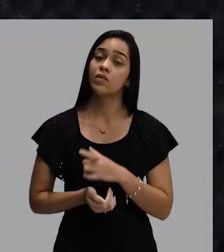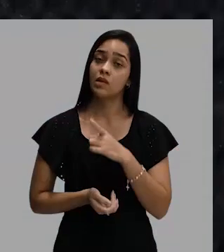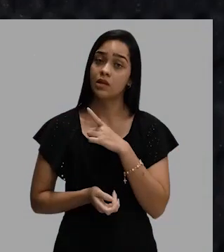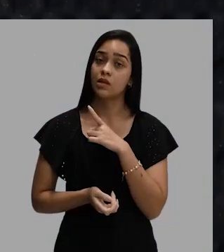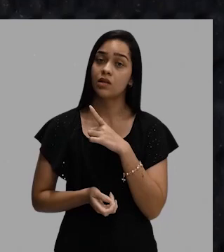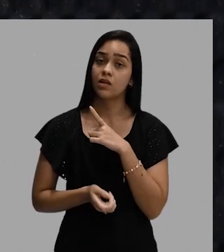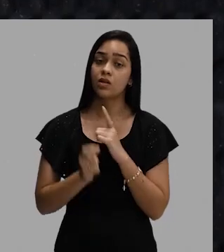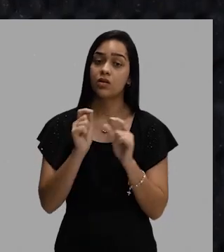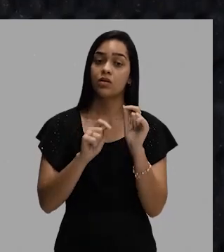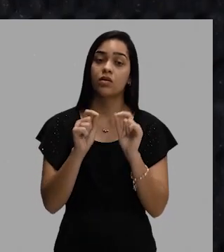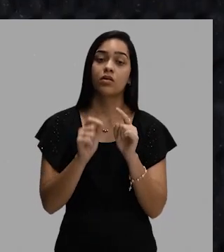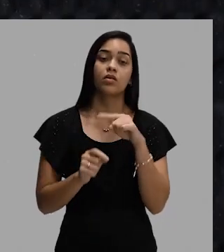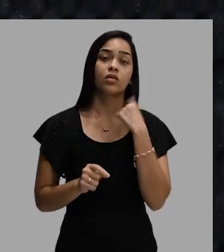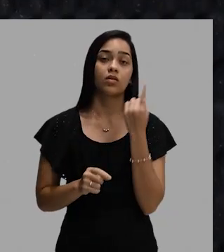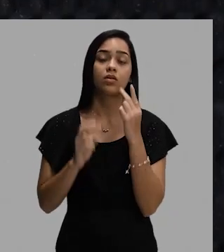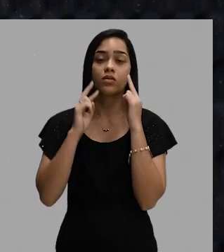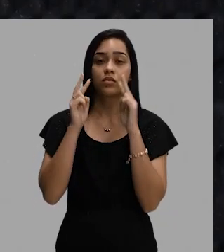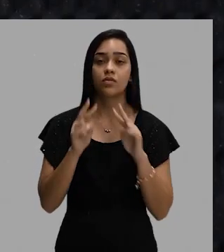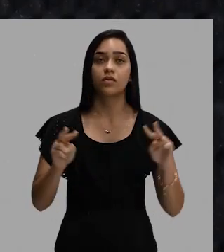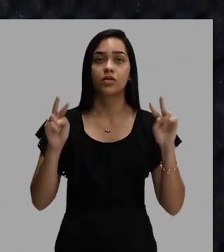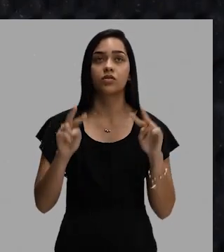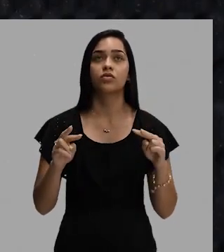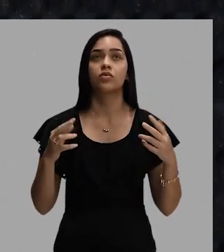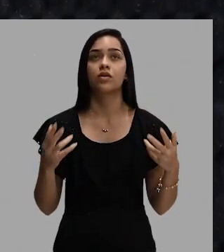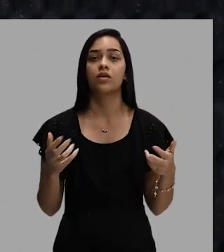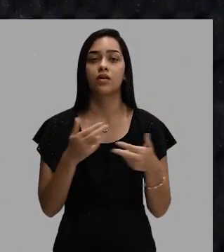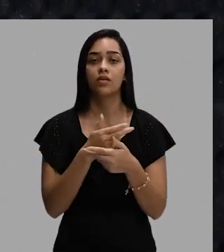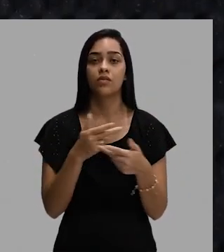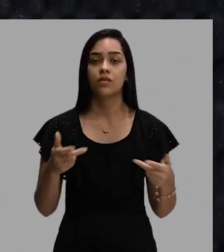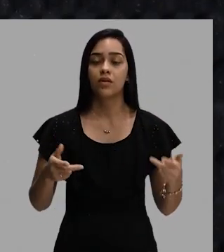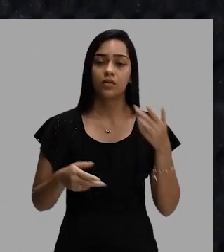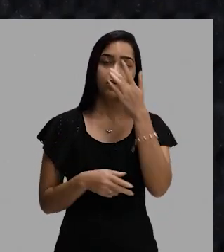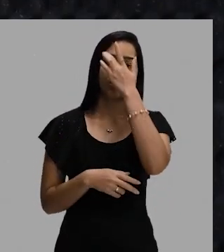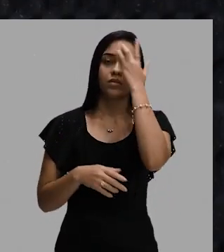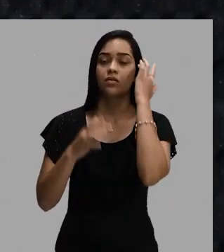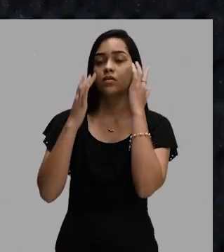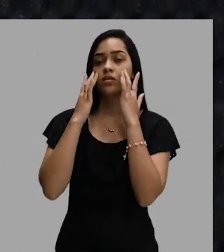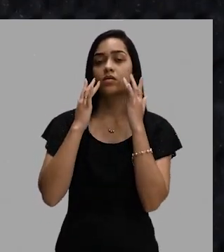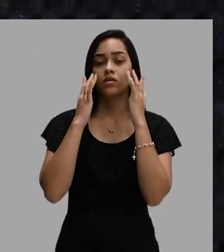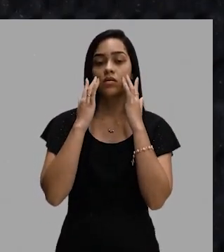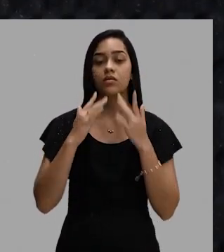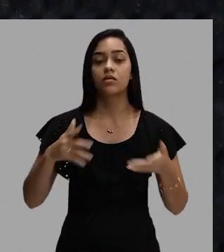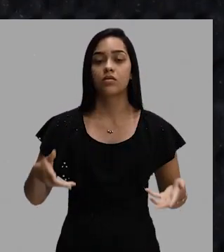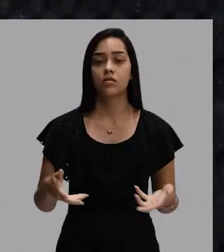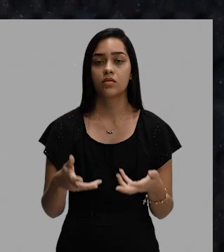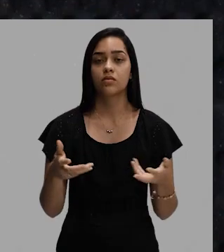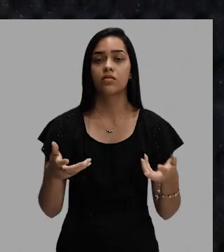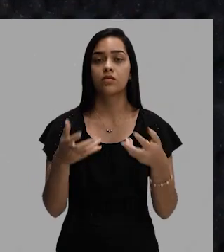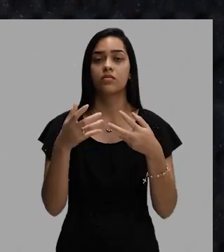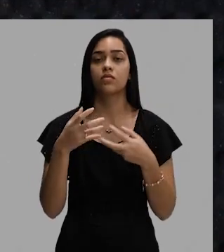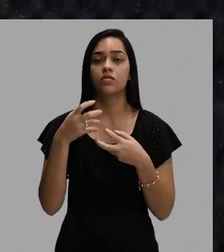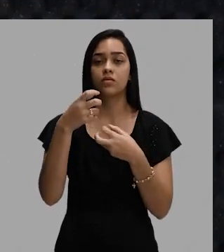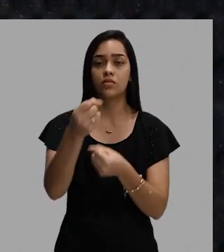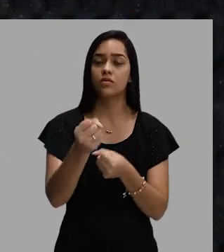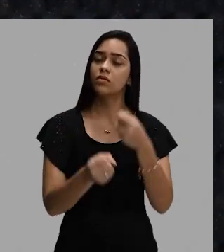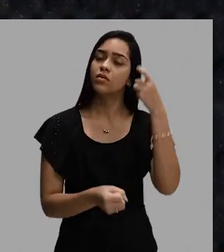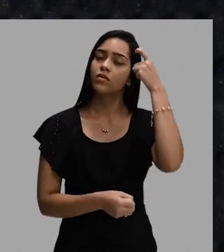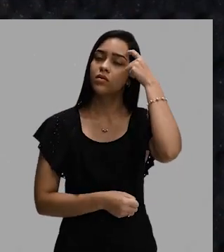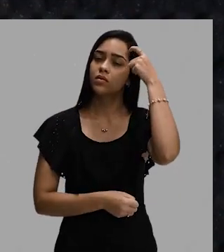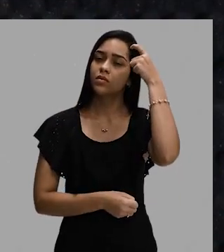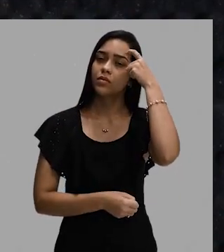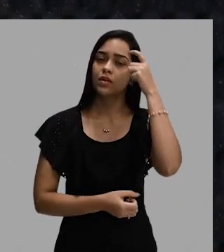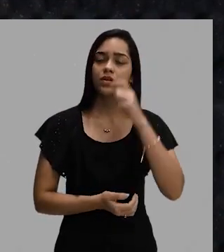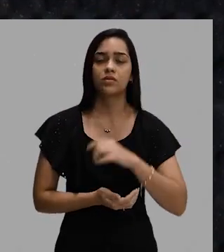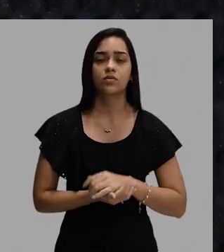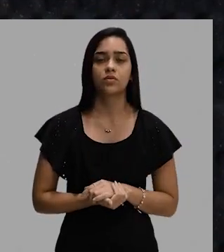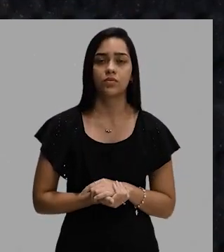Ultimamente, nós temos visto muitos artistas se mobilizando para defender uma ideia,